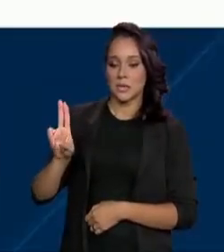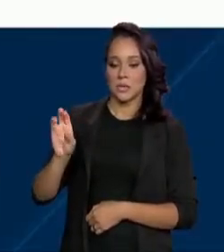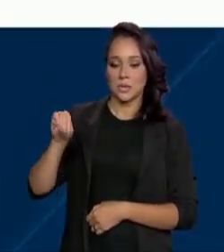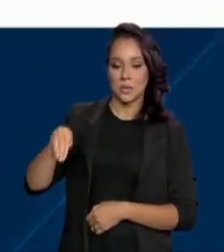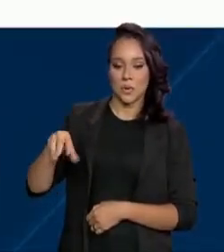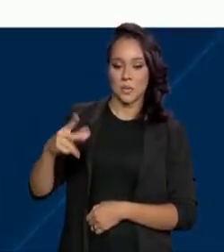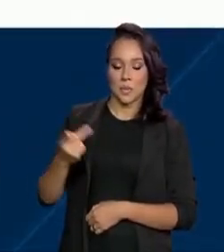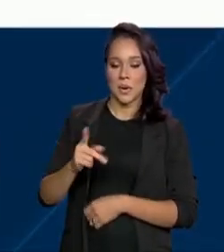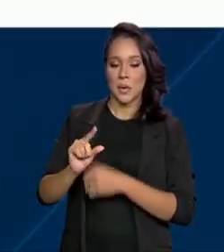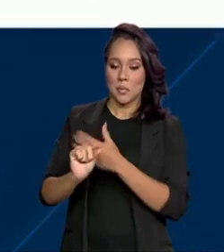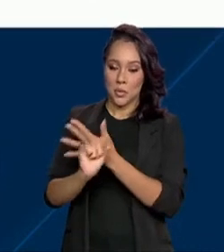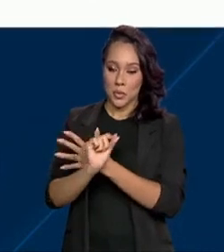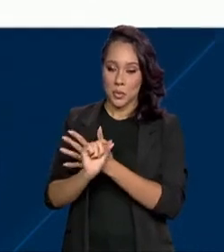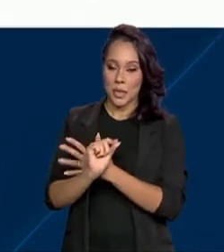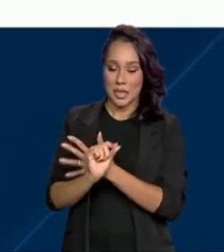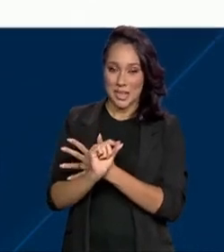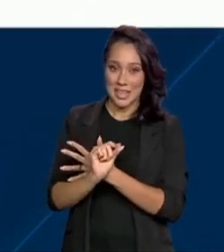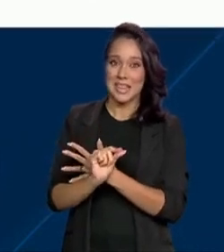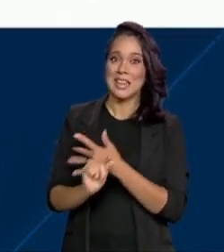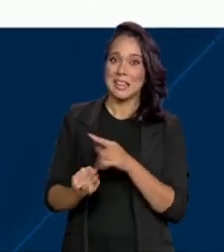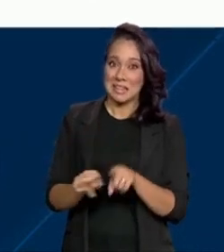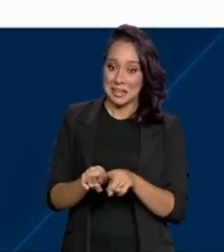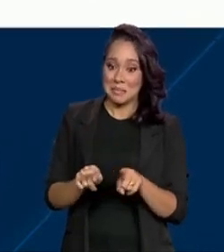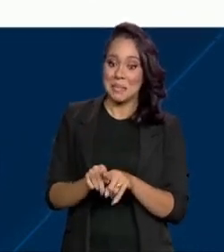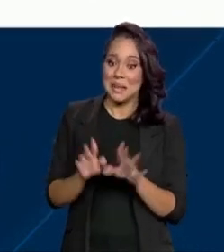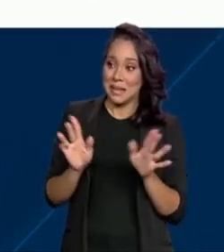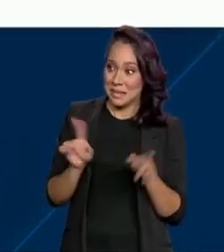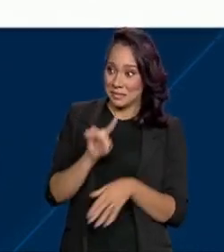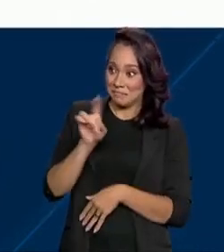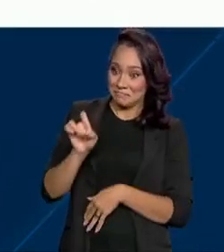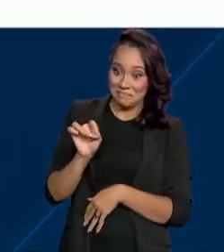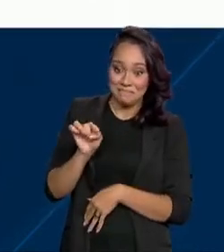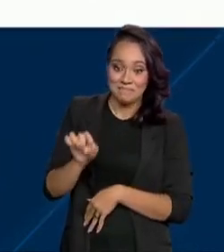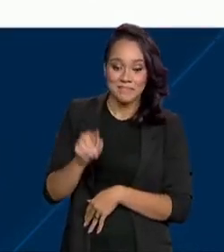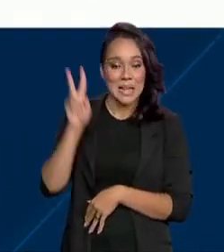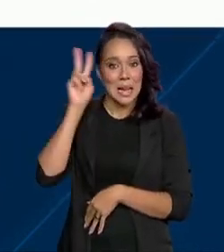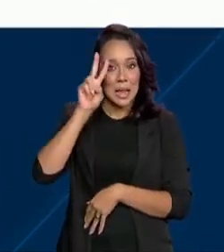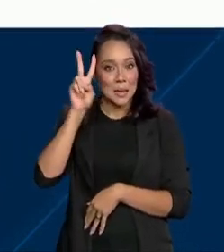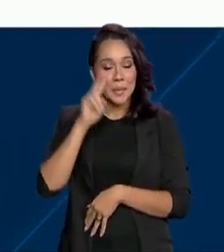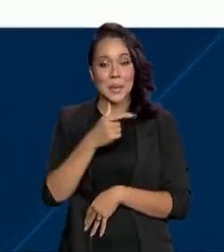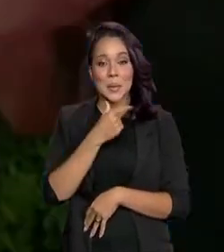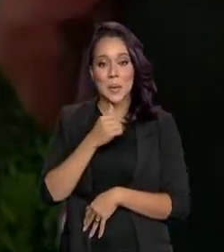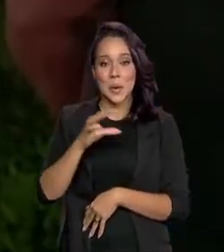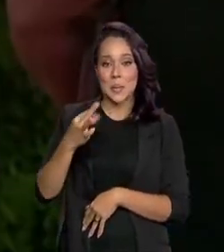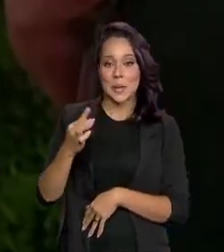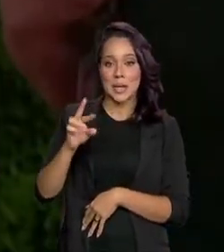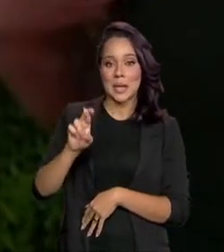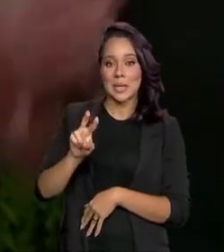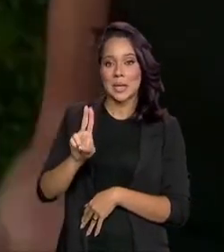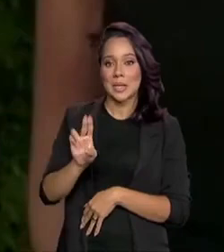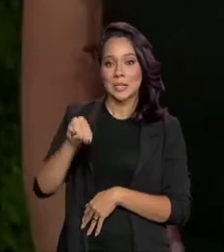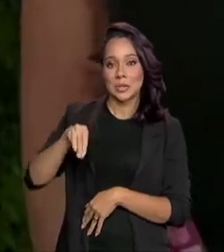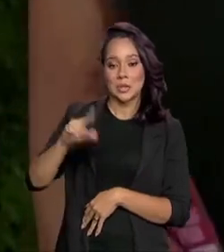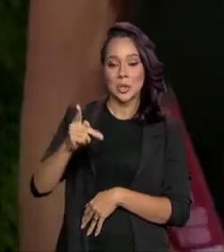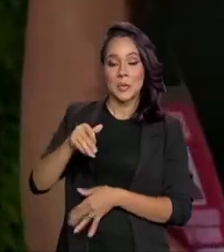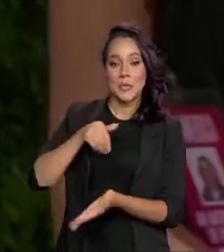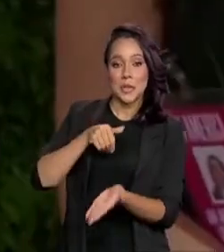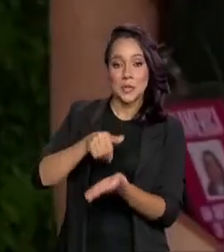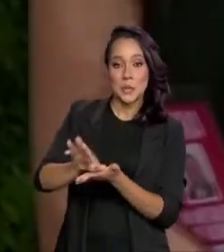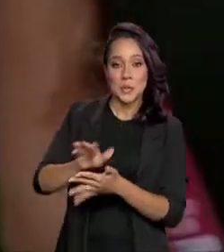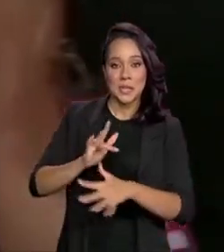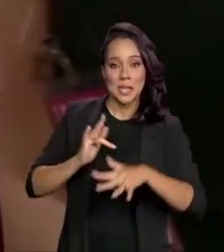uma questão em aberto. A gente deve lembrar que Trump foi expulso da rede social em janeiro